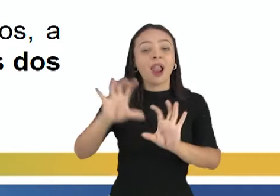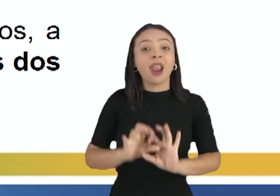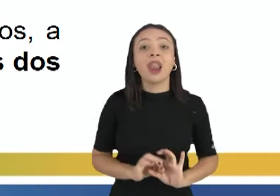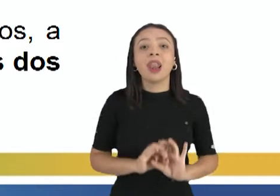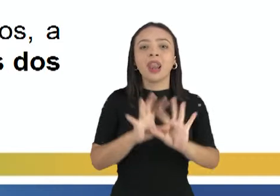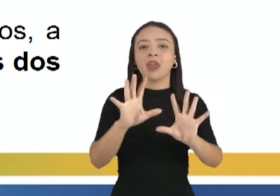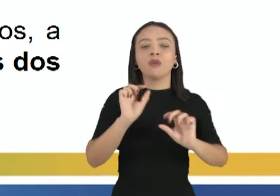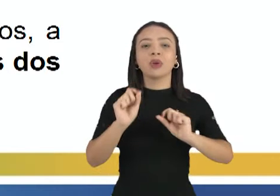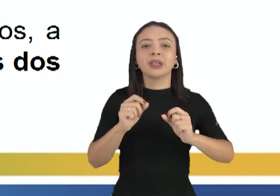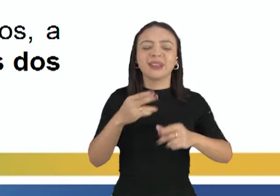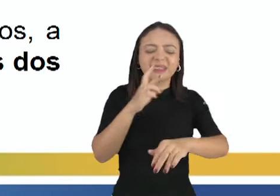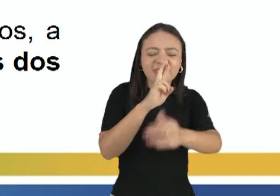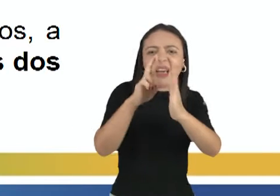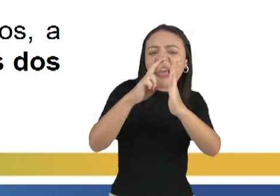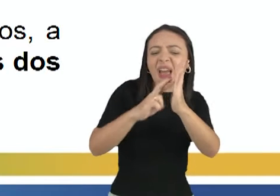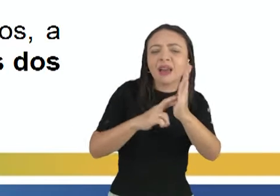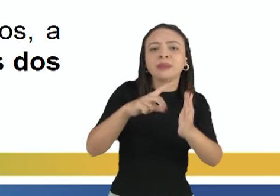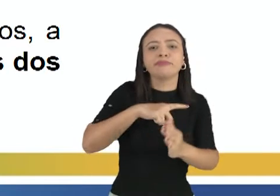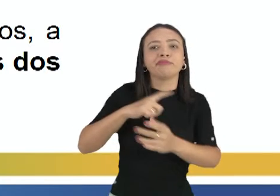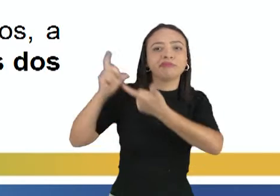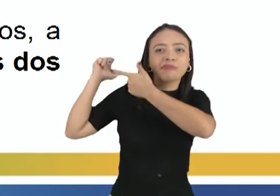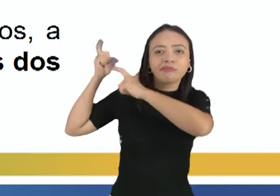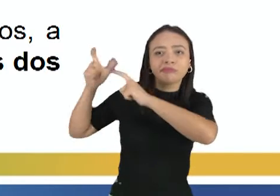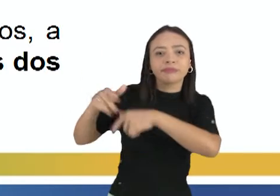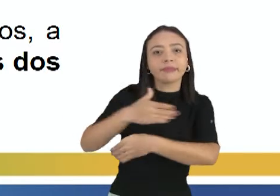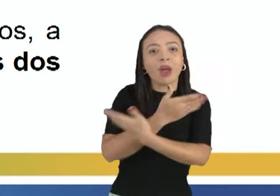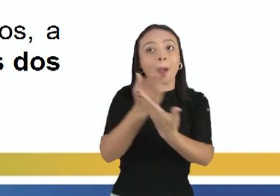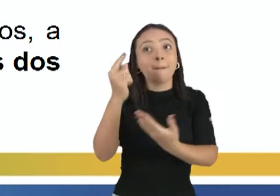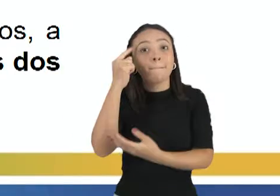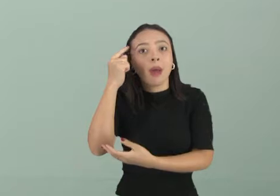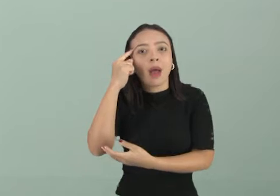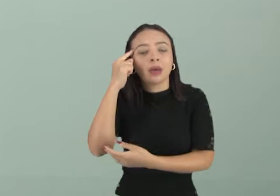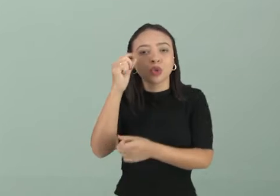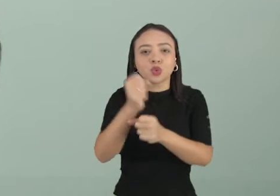padrões tradicionais. Imagine você, em